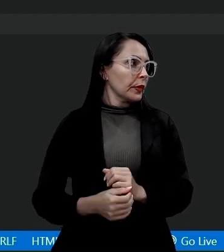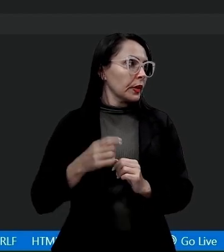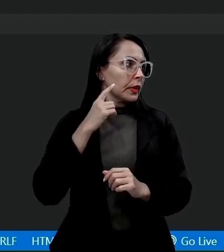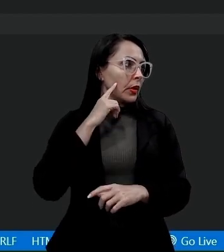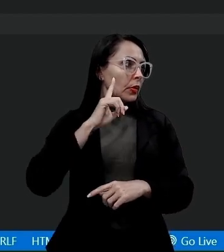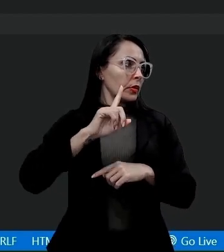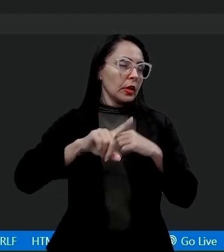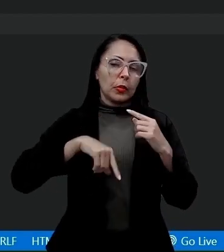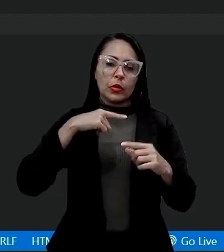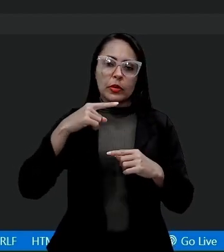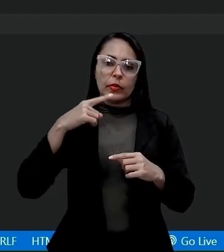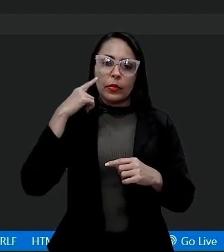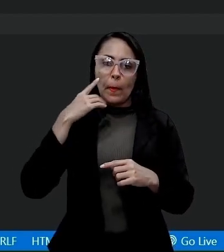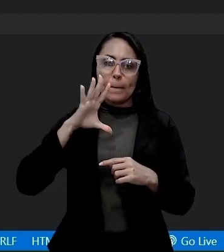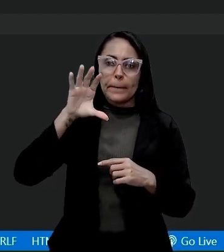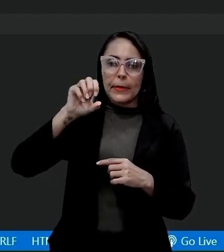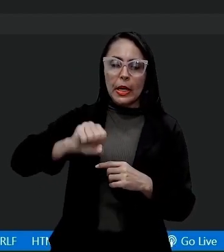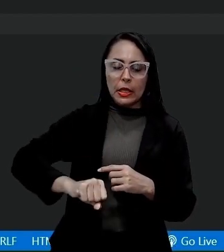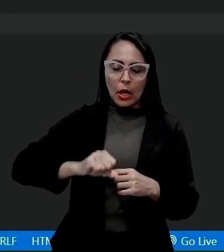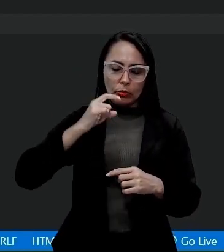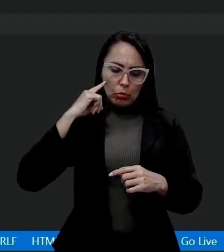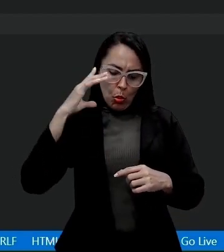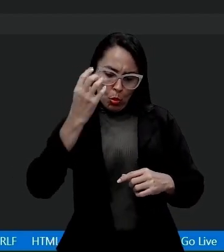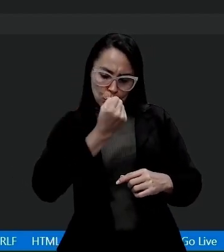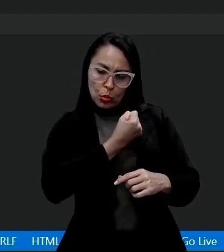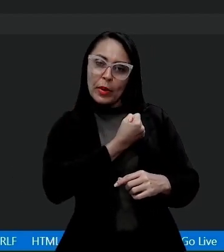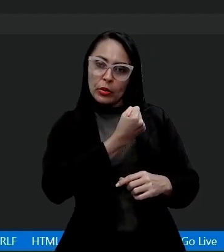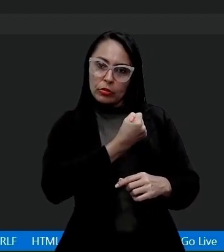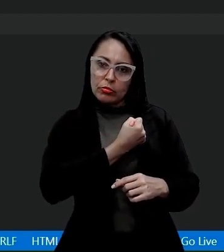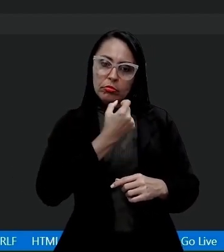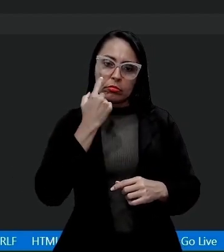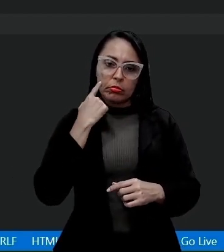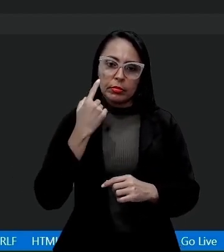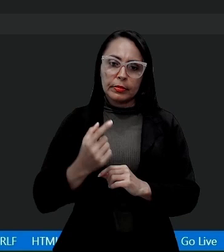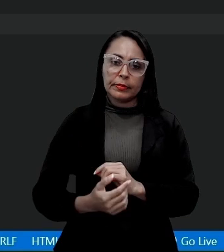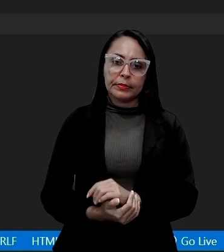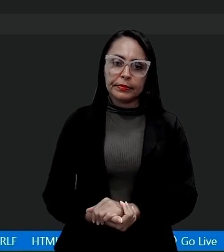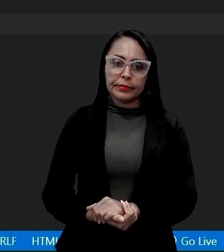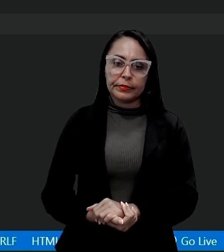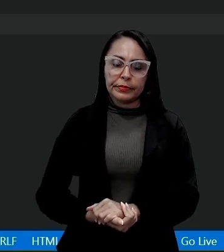eu vou pegar a parte inteira desse número, com o mathFloor.